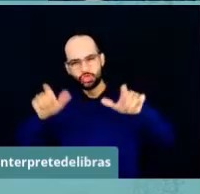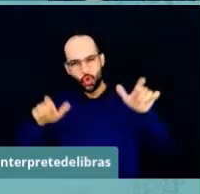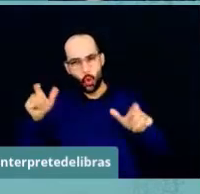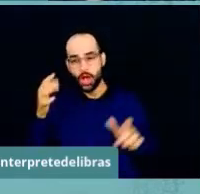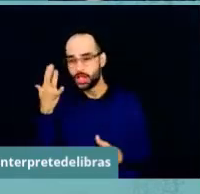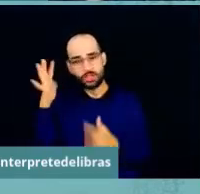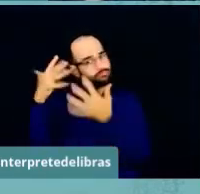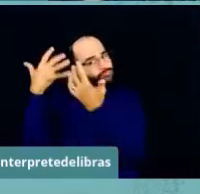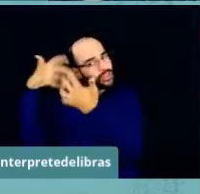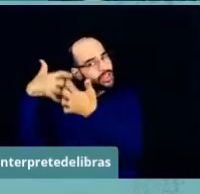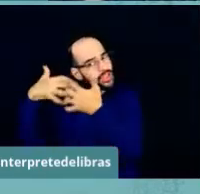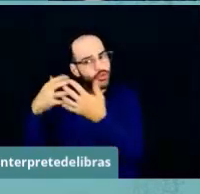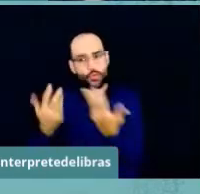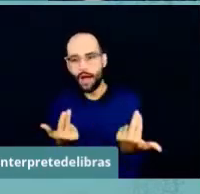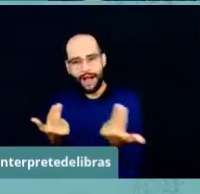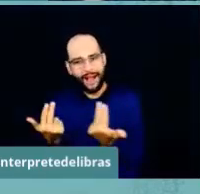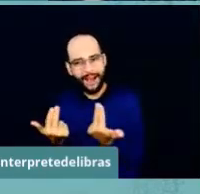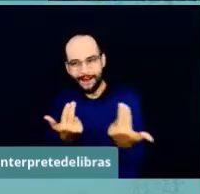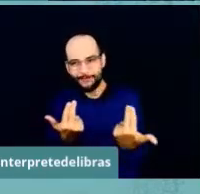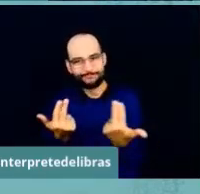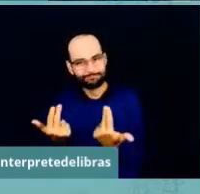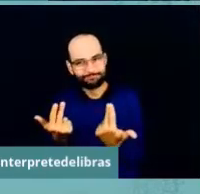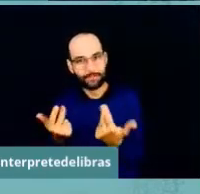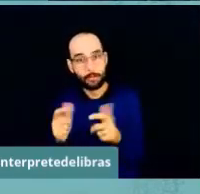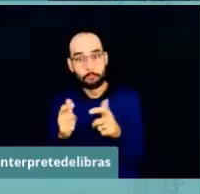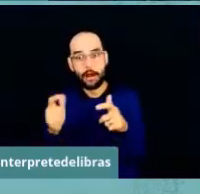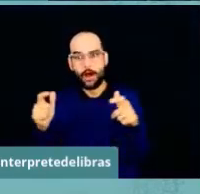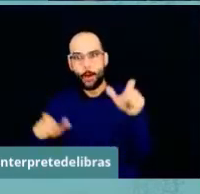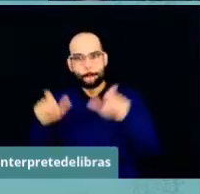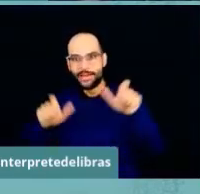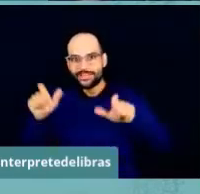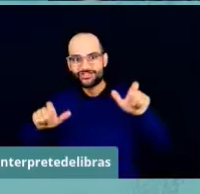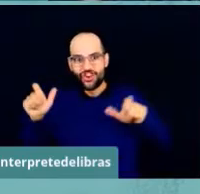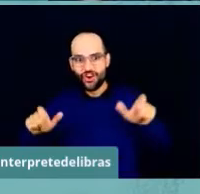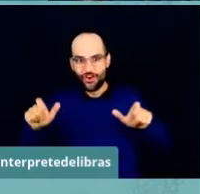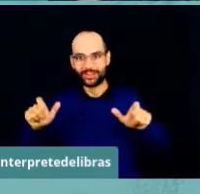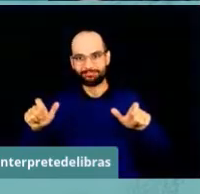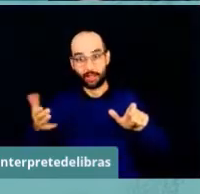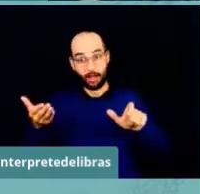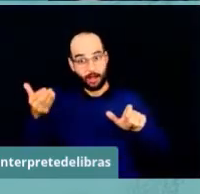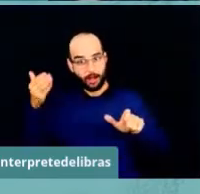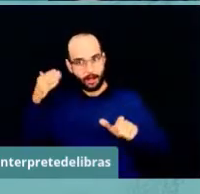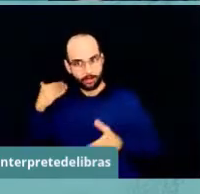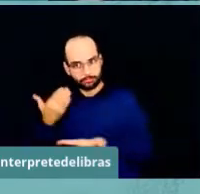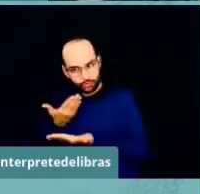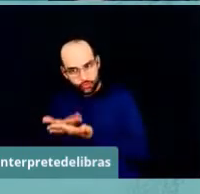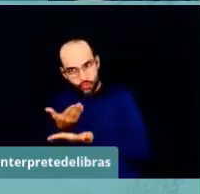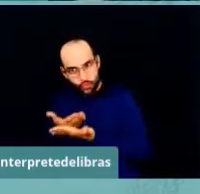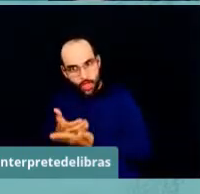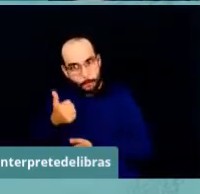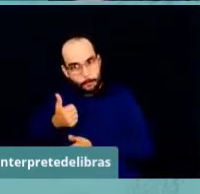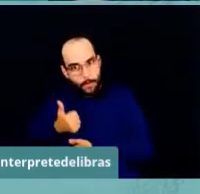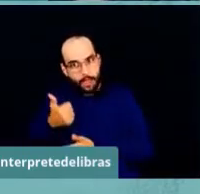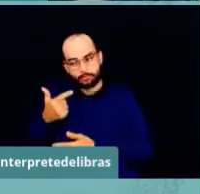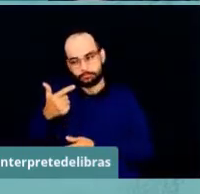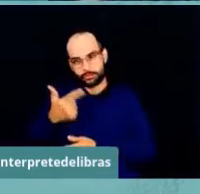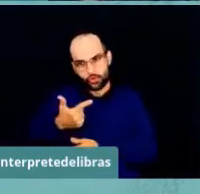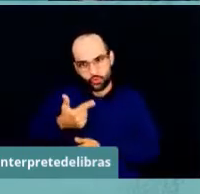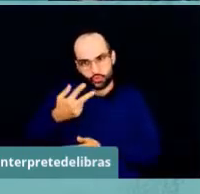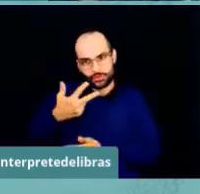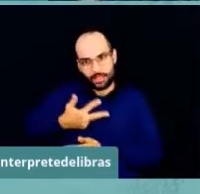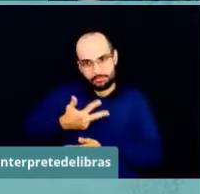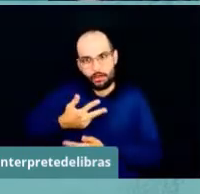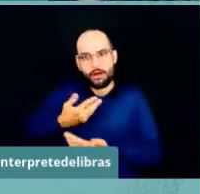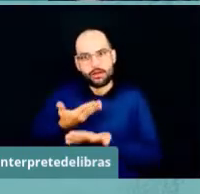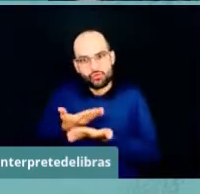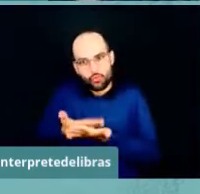raciocínio. Um número maior de pessoas, ou seja, o raciocínio aqui do estudo de fase 1, fase 2 e fase 3